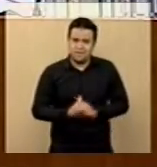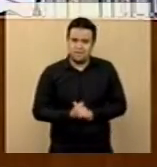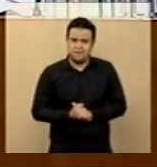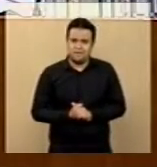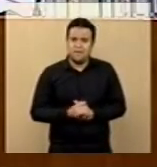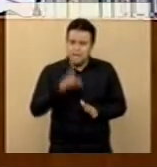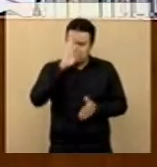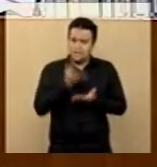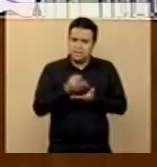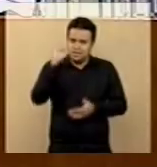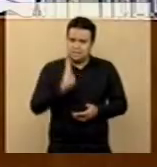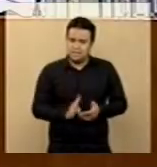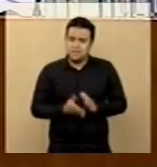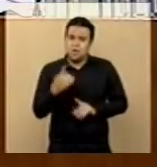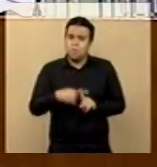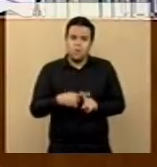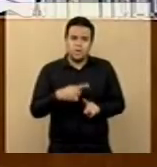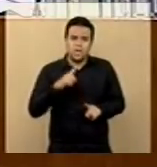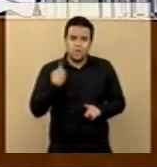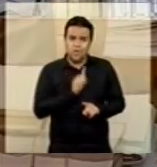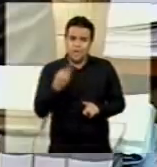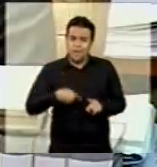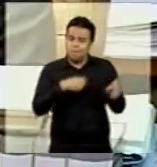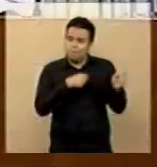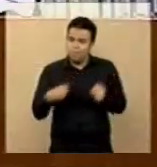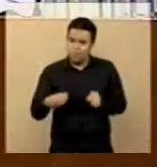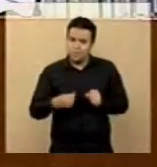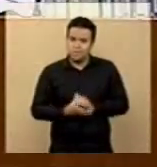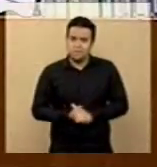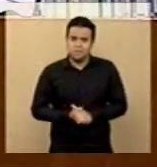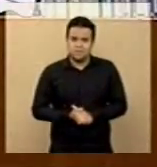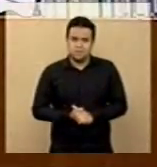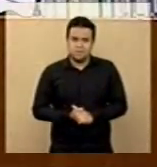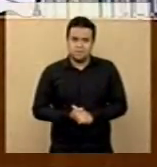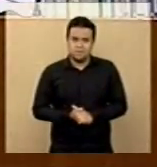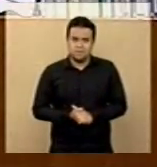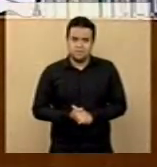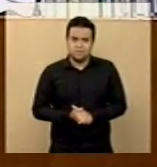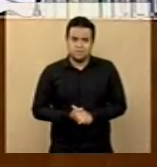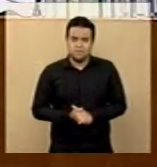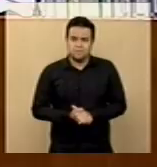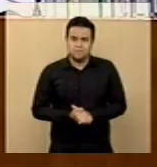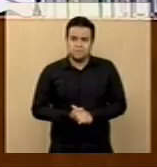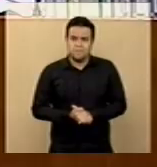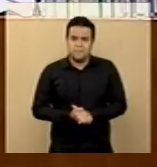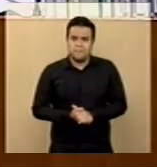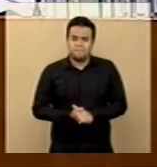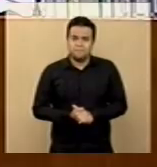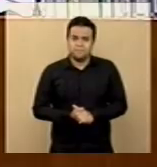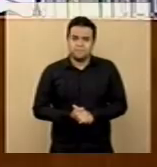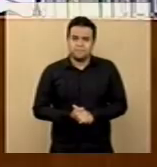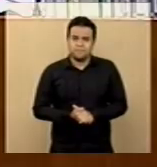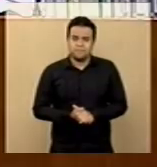magistratura brasileira, porque somos um poder judiciário. É verdade. O que se distribui é a competência. Portanto,